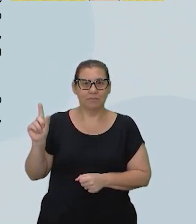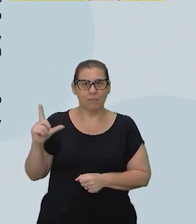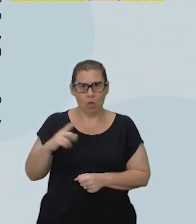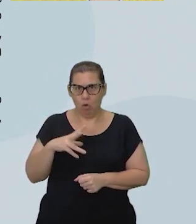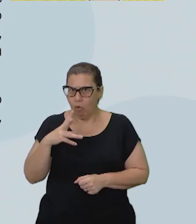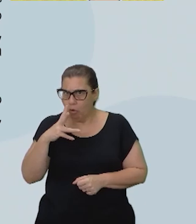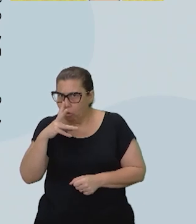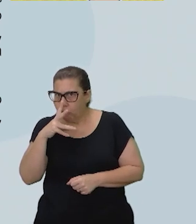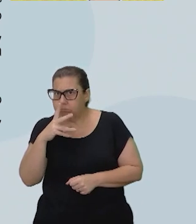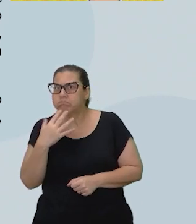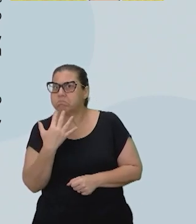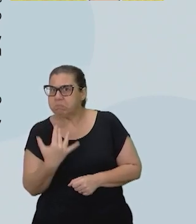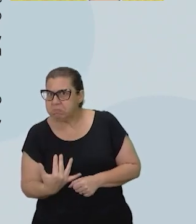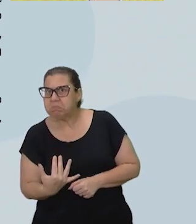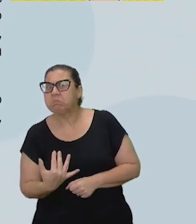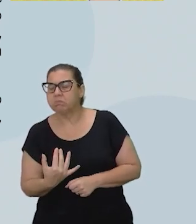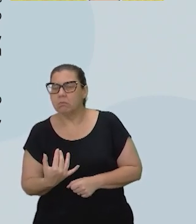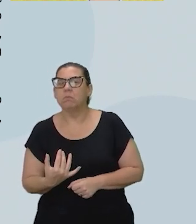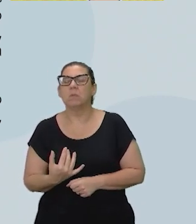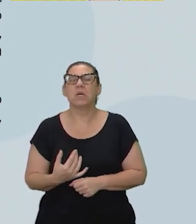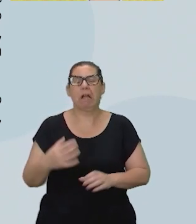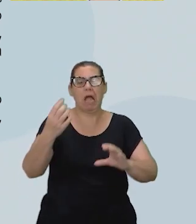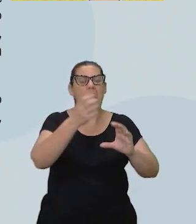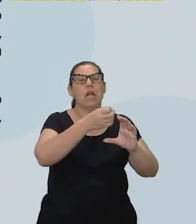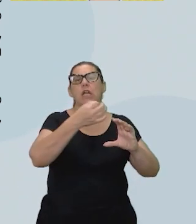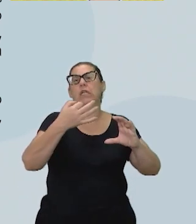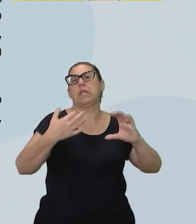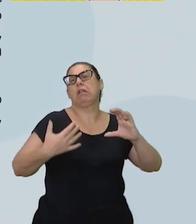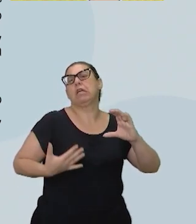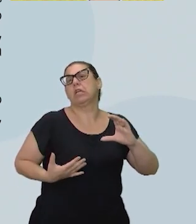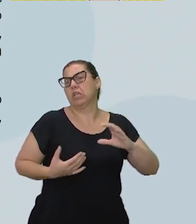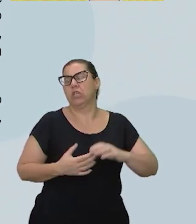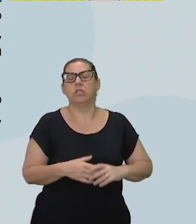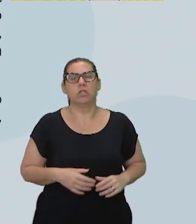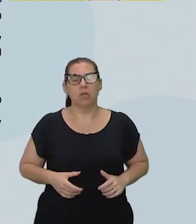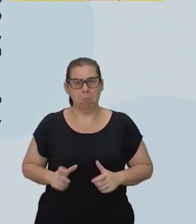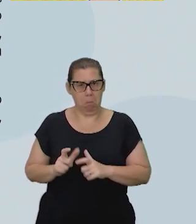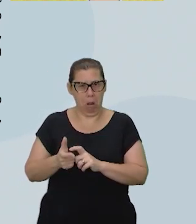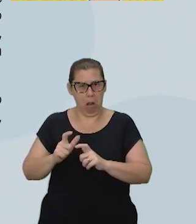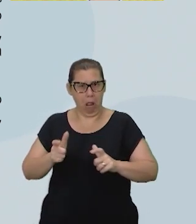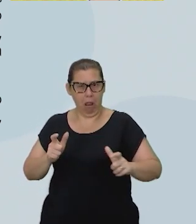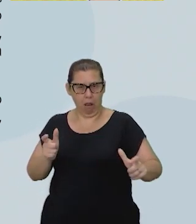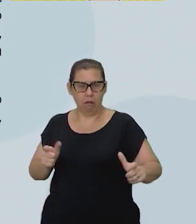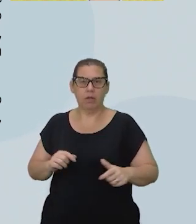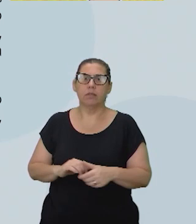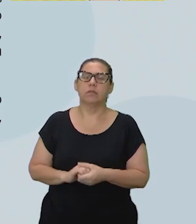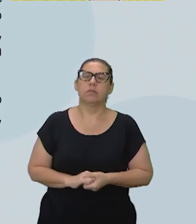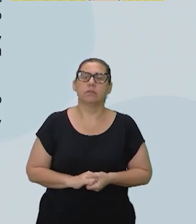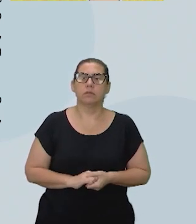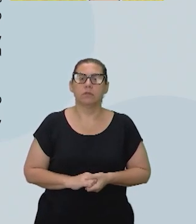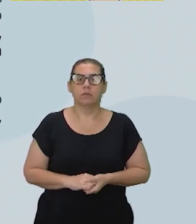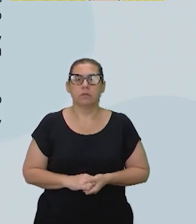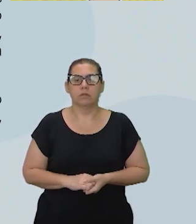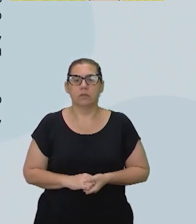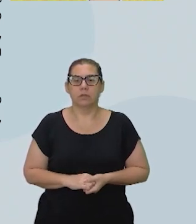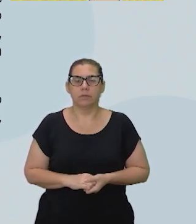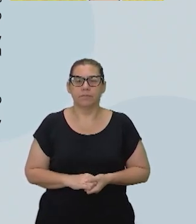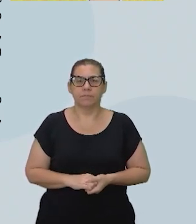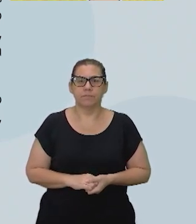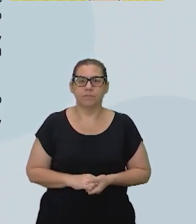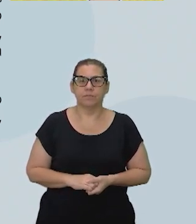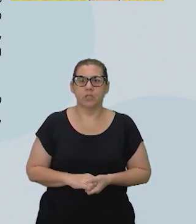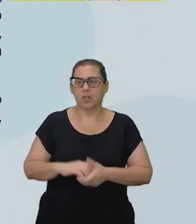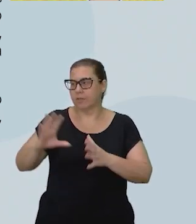bem berrantes, né? Caracteres, né, muito exagerados, muito grandes, né? E